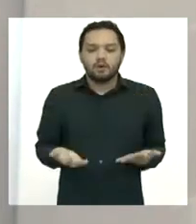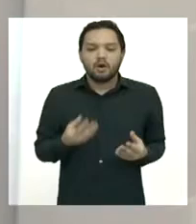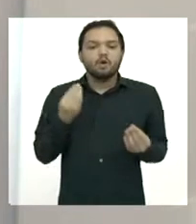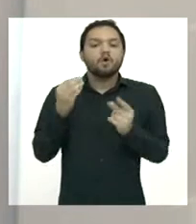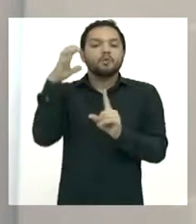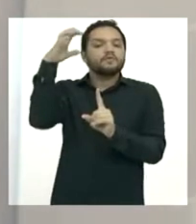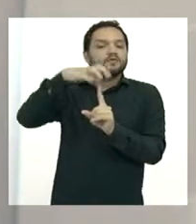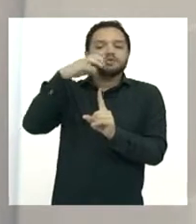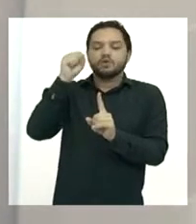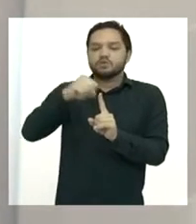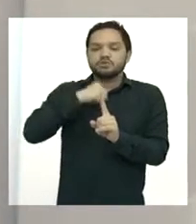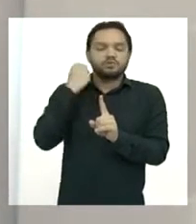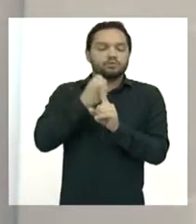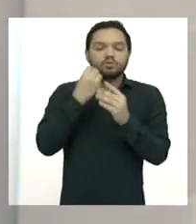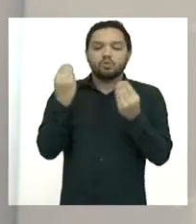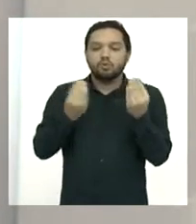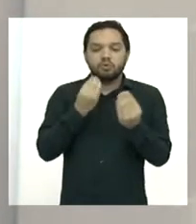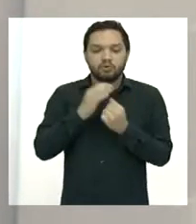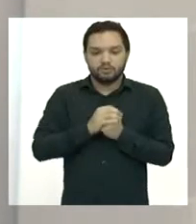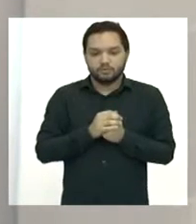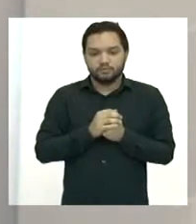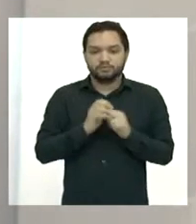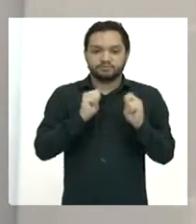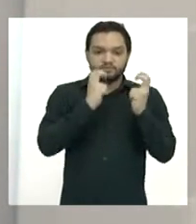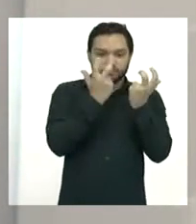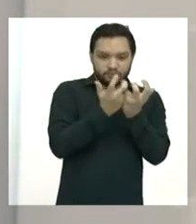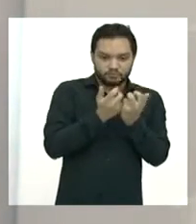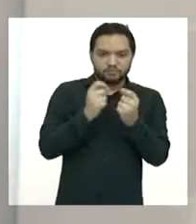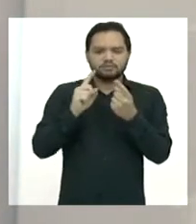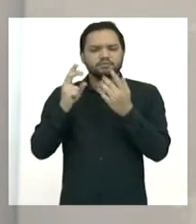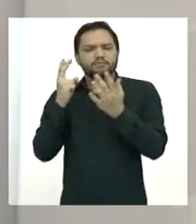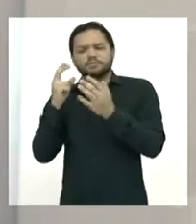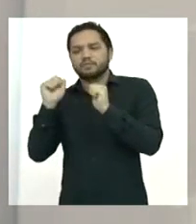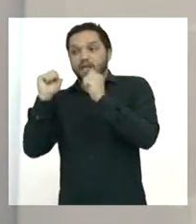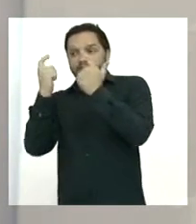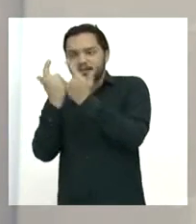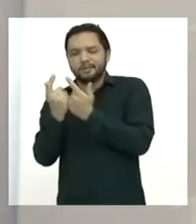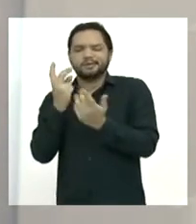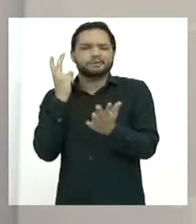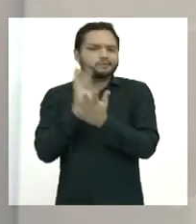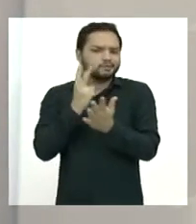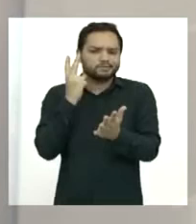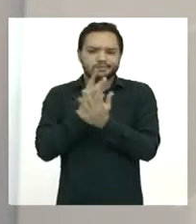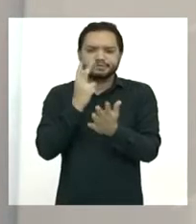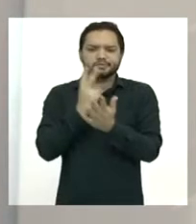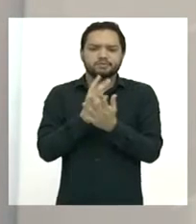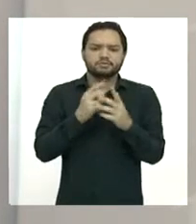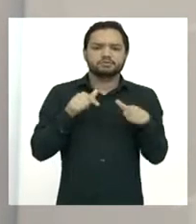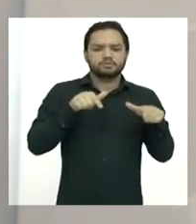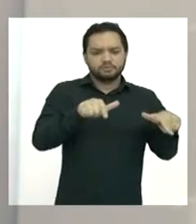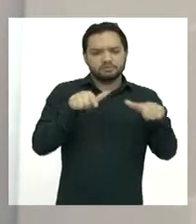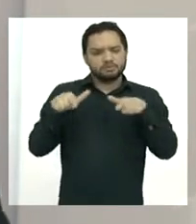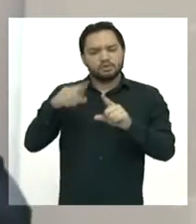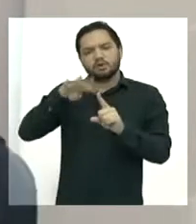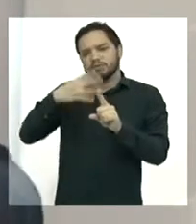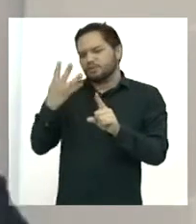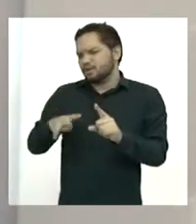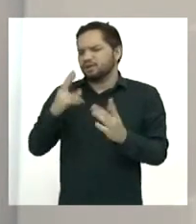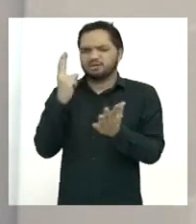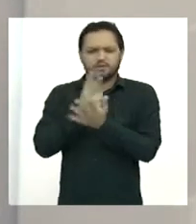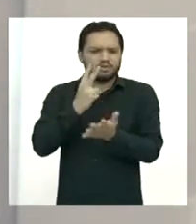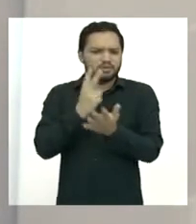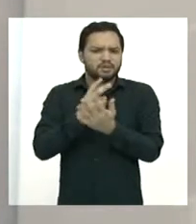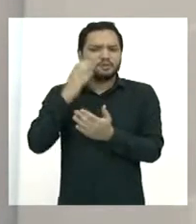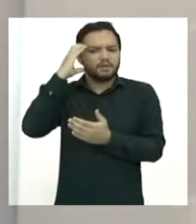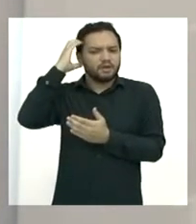momento de prestação de contas que a Assembleia e a Câmara geralmente nos proporciona. Nossos vereadores aqui, o Gardel e a Claudinha, sempre estão